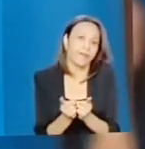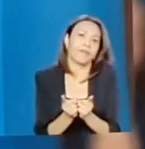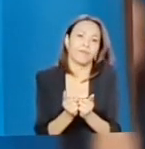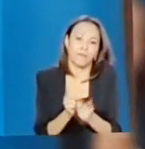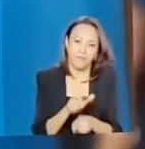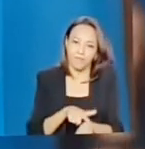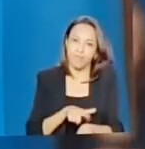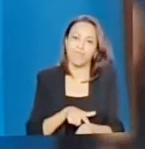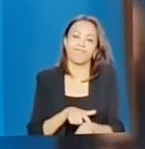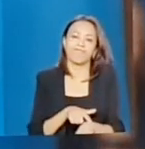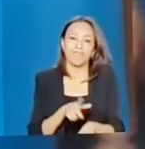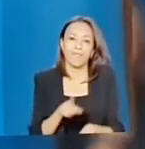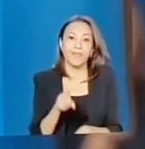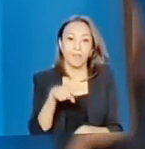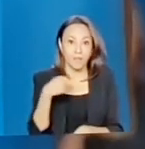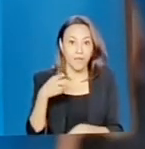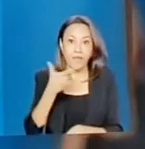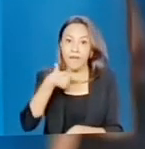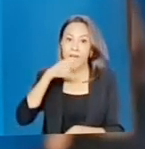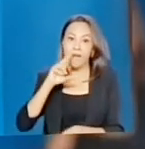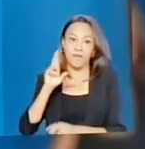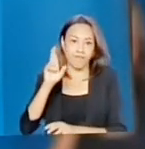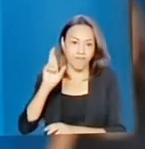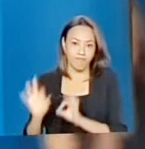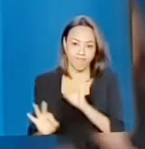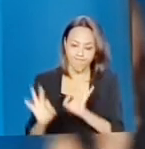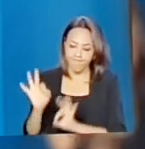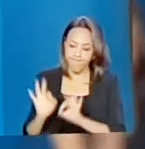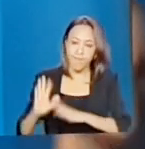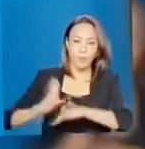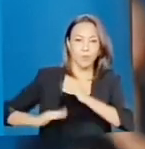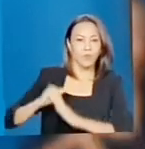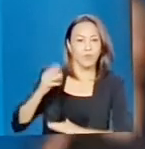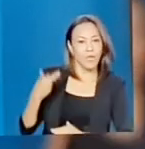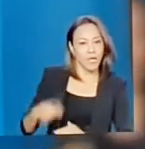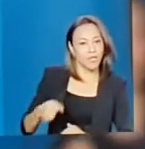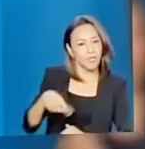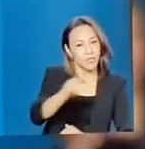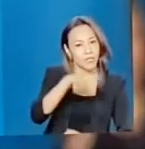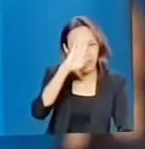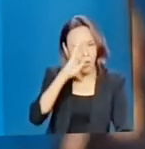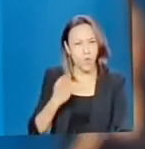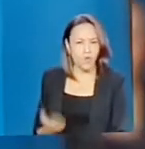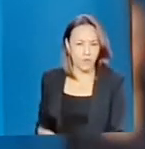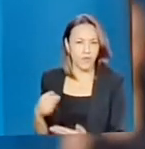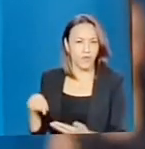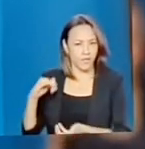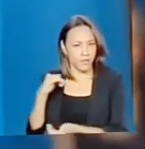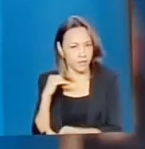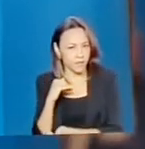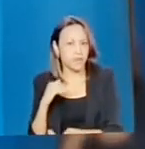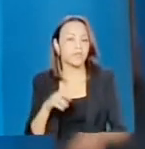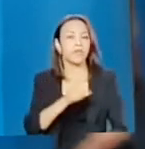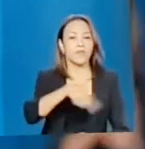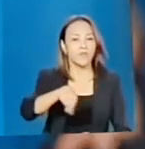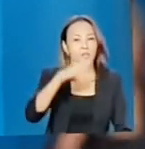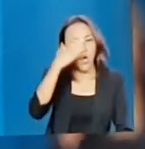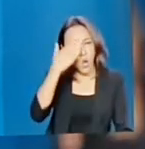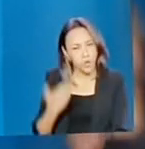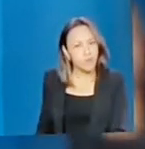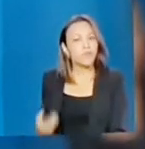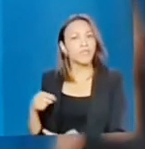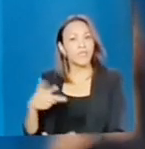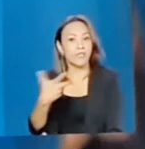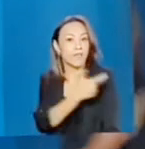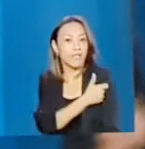estabelecido por nossos especialistas. Confie na Anvisa. Confie nas vacinas que a Anvisa